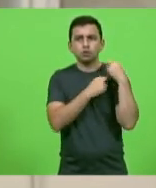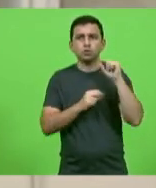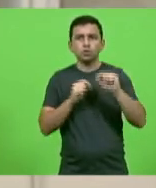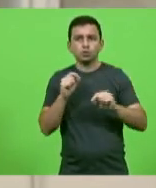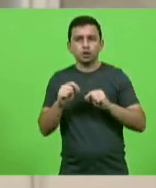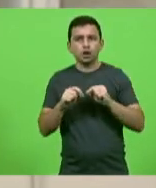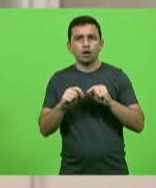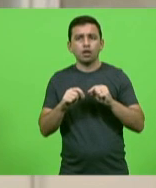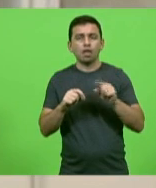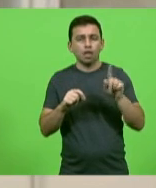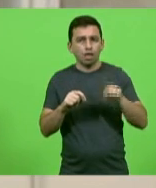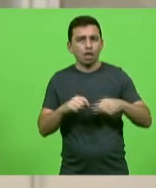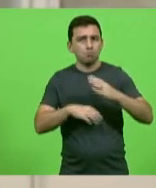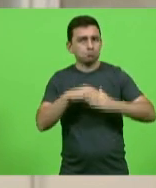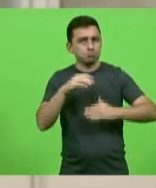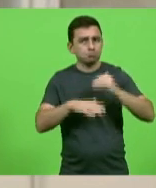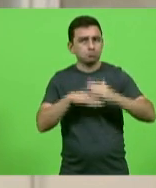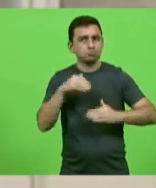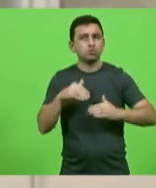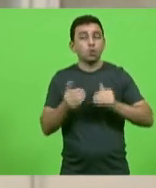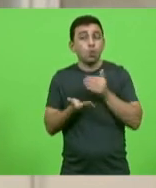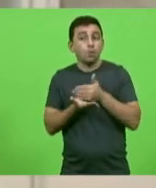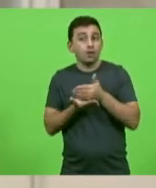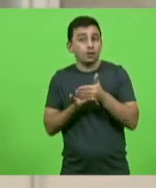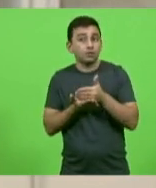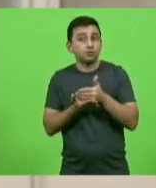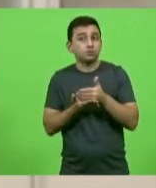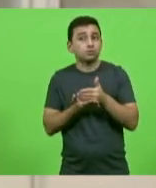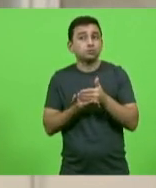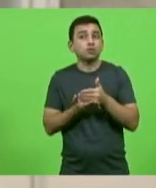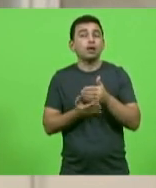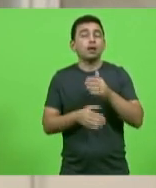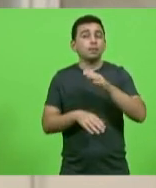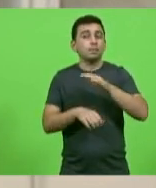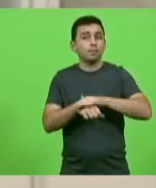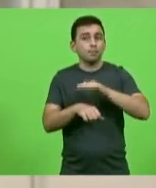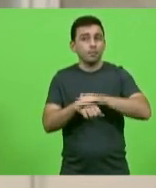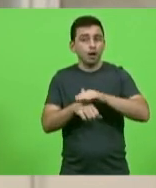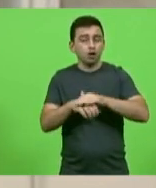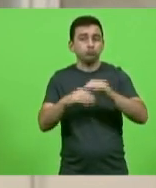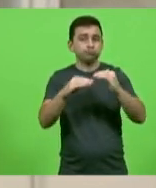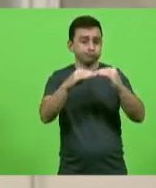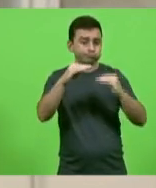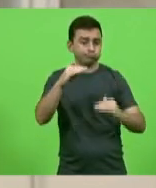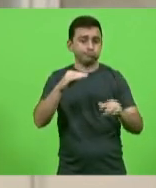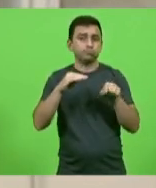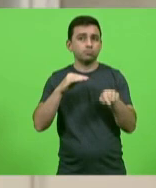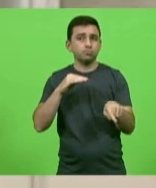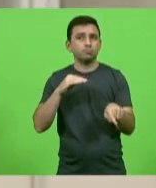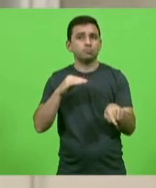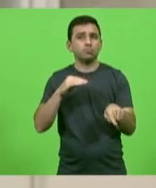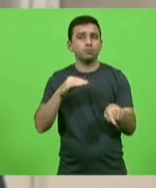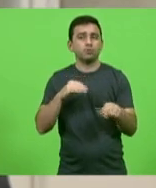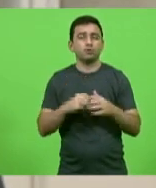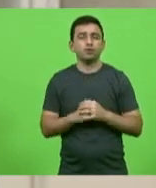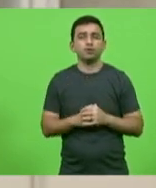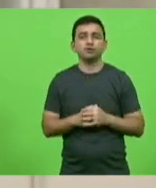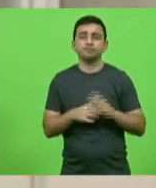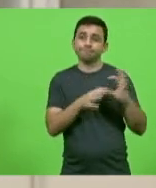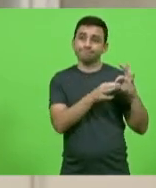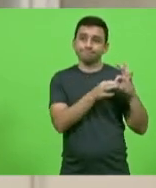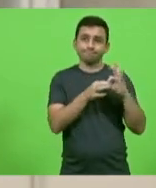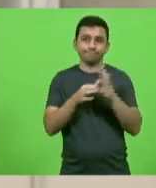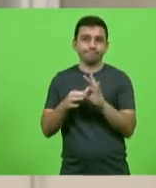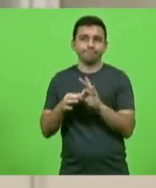uma competência que inicialmente deveria ser exercida por um subordinado É nesse